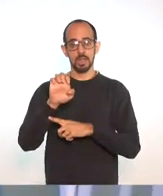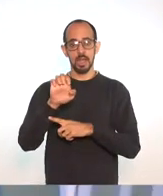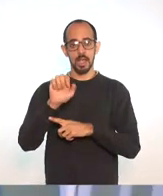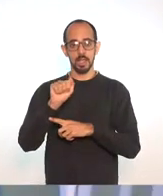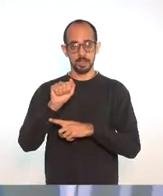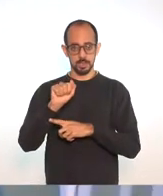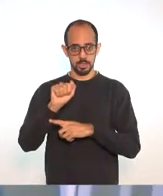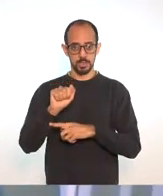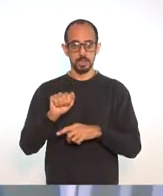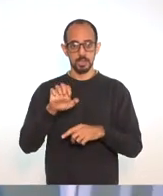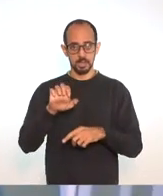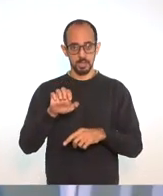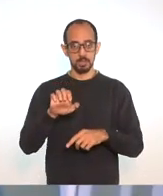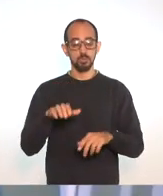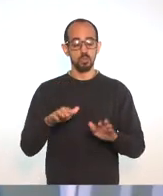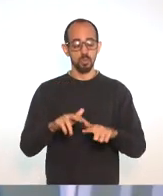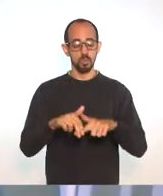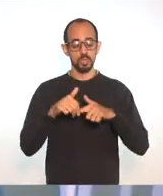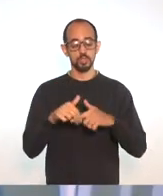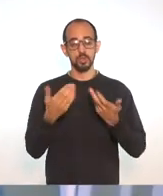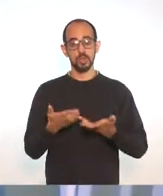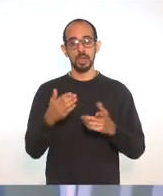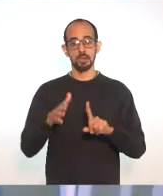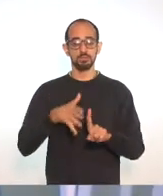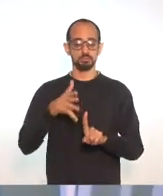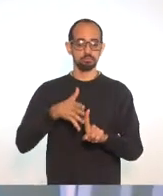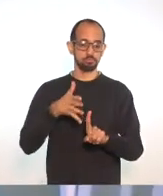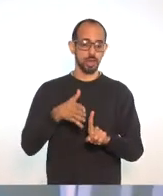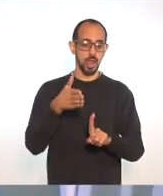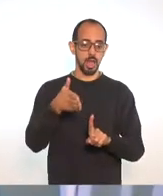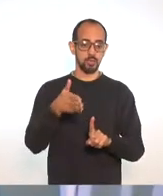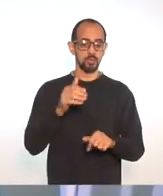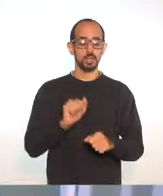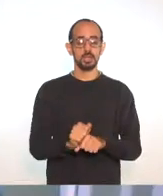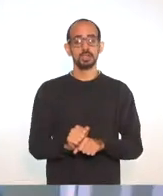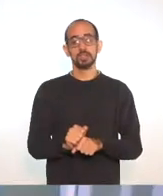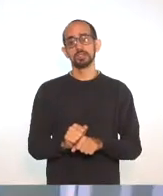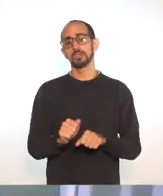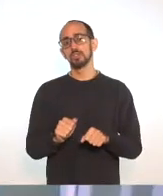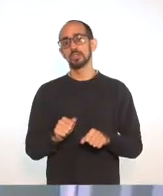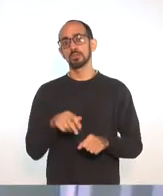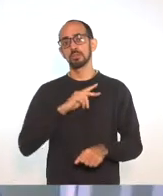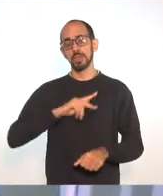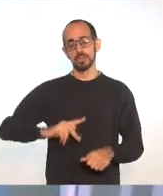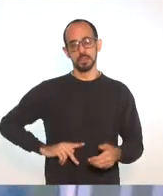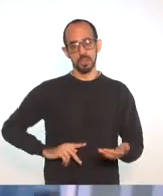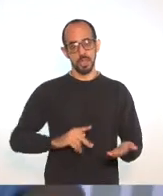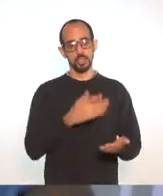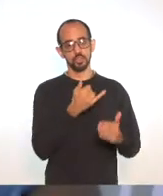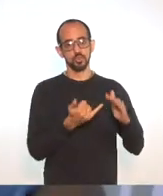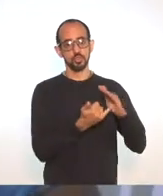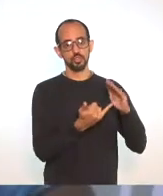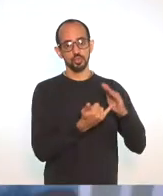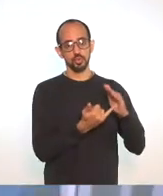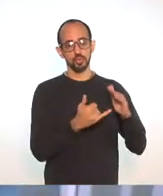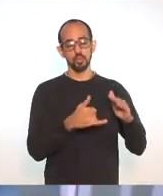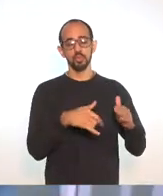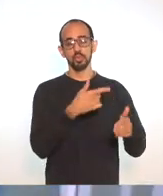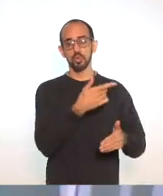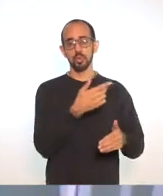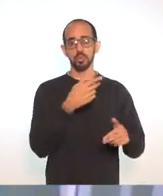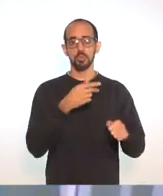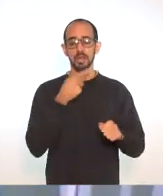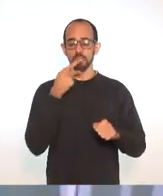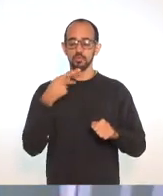ao Presidente Bernardo Santoro do Instituto de Metrópole para colher as suas impressões e sugestões sobre o projeto e as